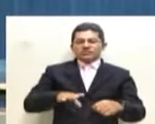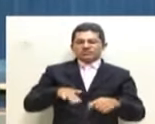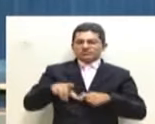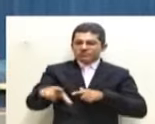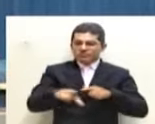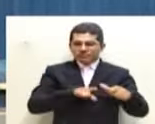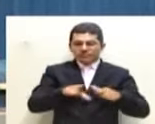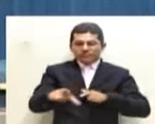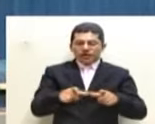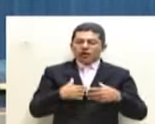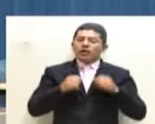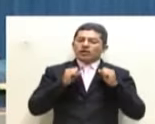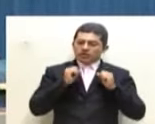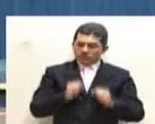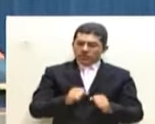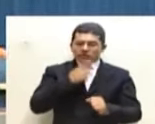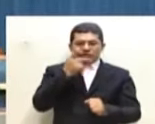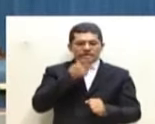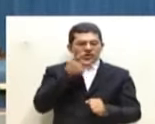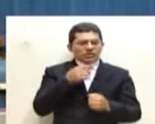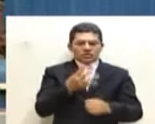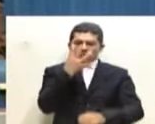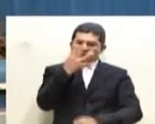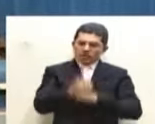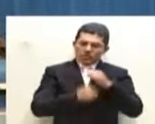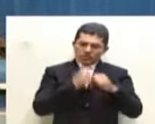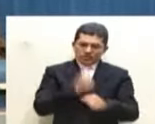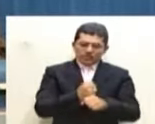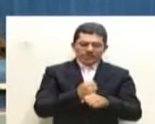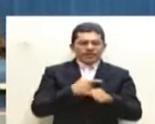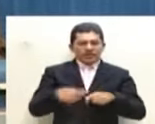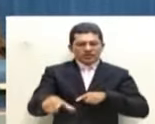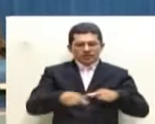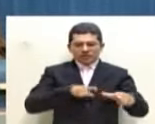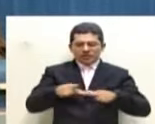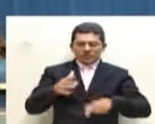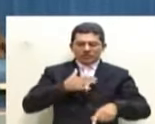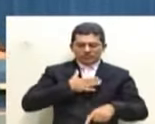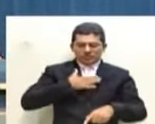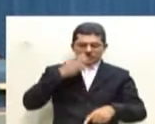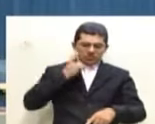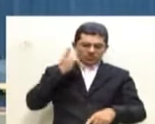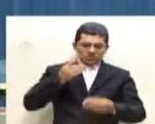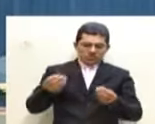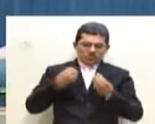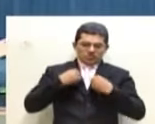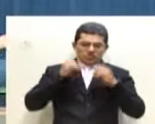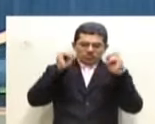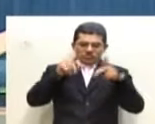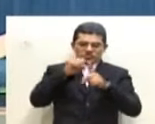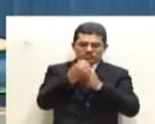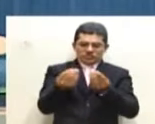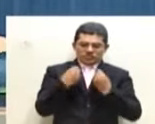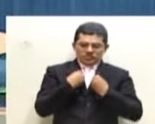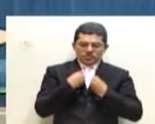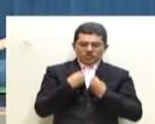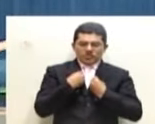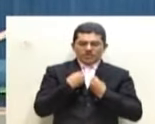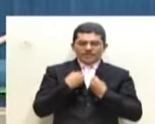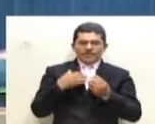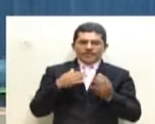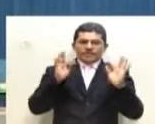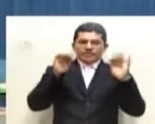E eu posso dizer que nesses 4 anos dediquei-me ao mandato que o povo do Amazonas me concedeu. E por